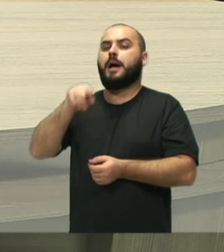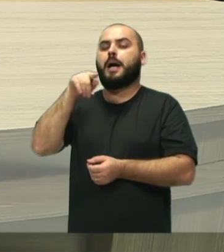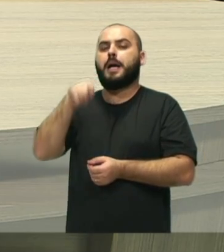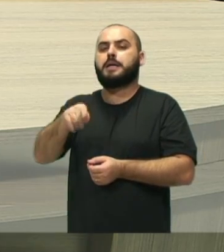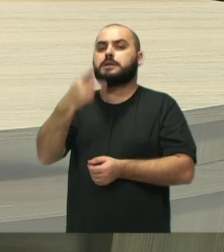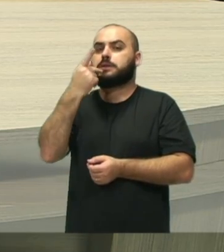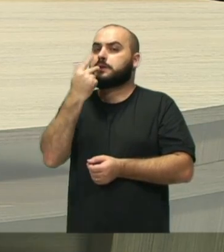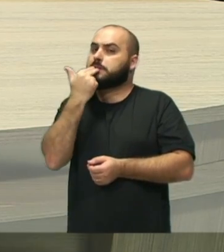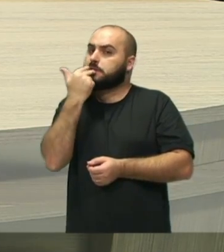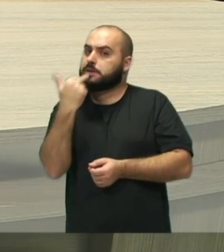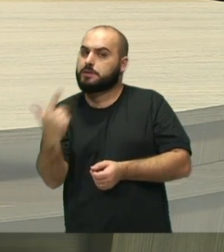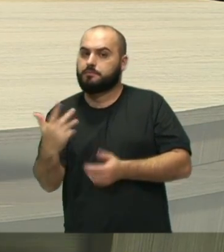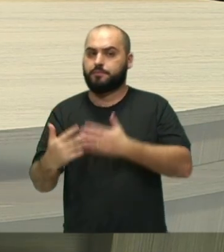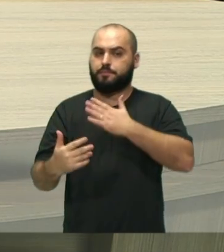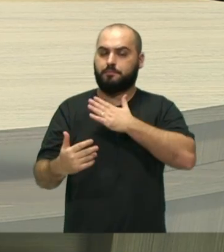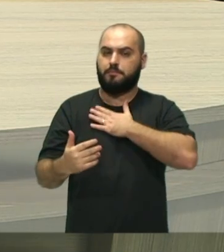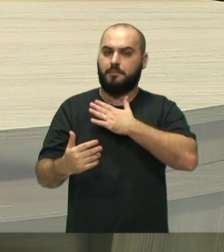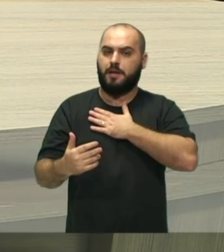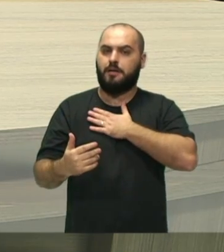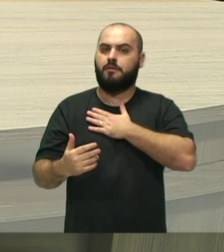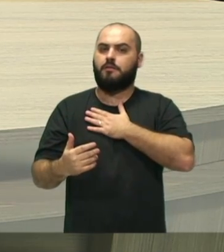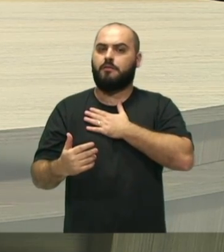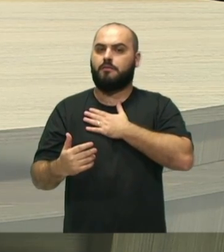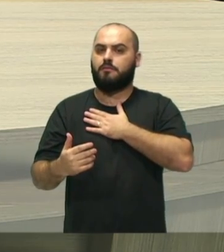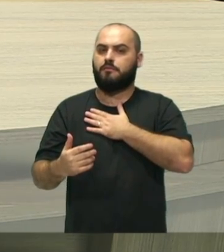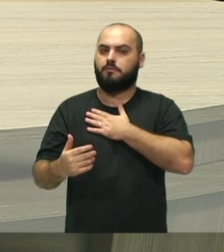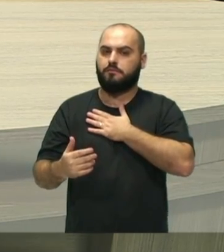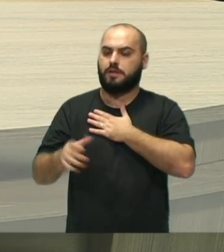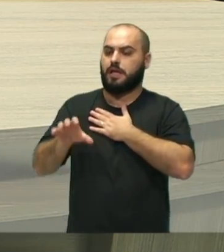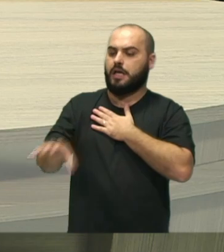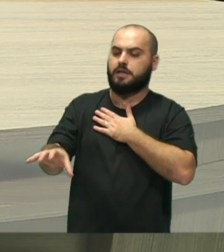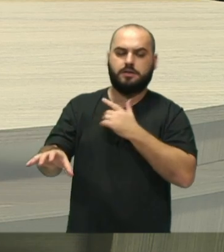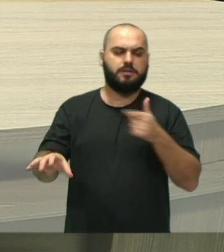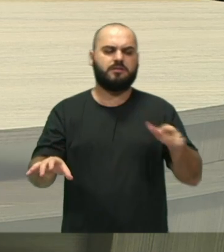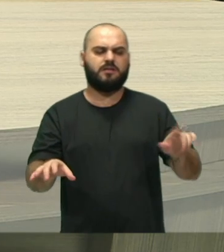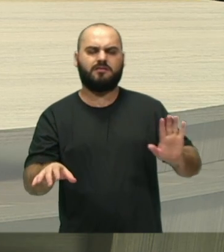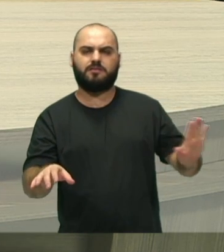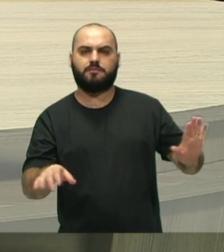mais adequado e não esse outro, por